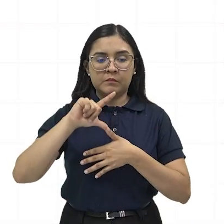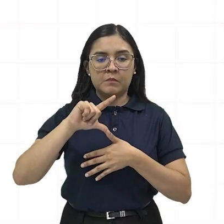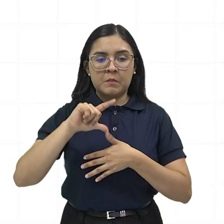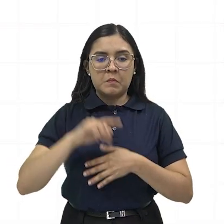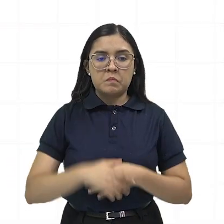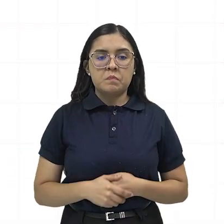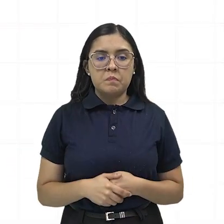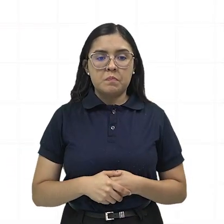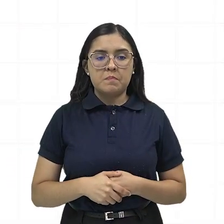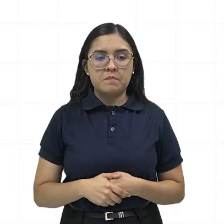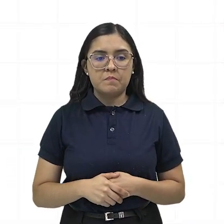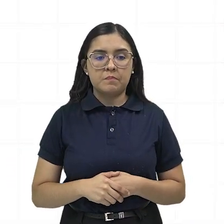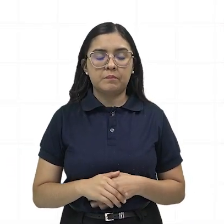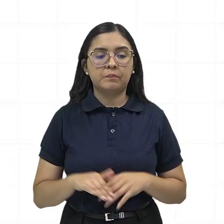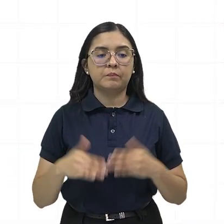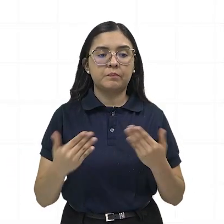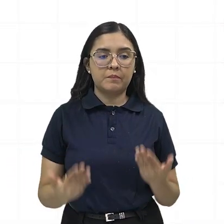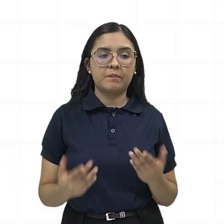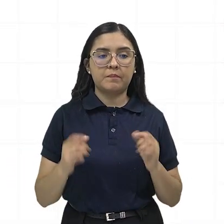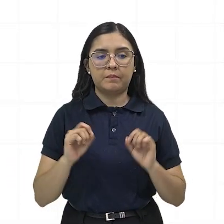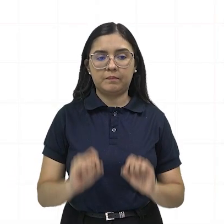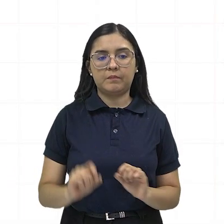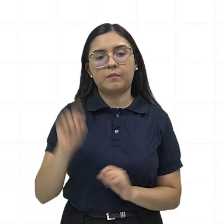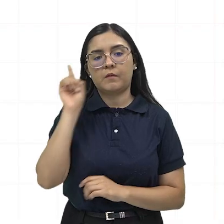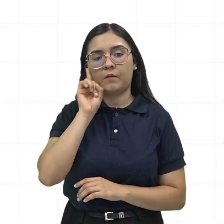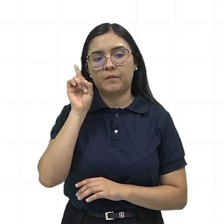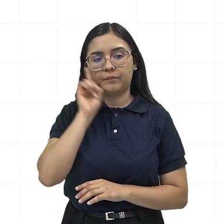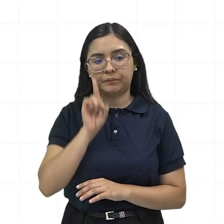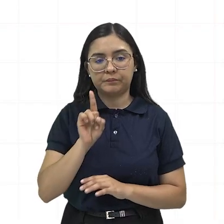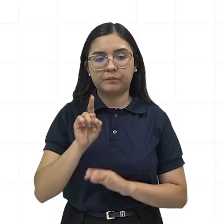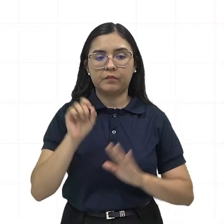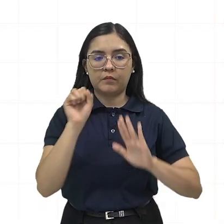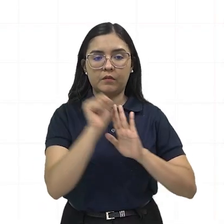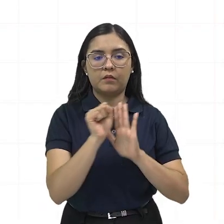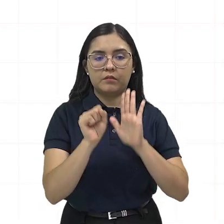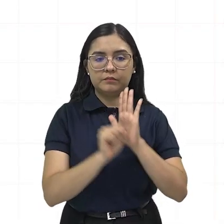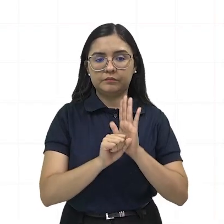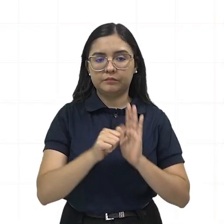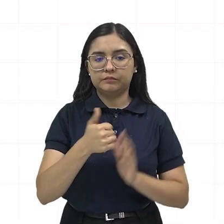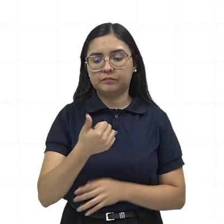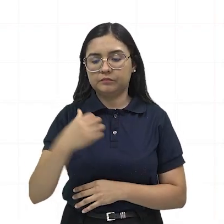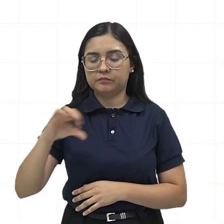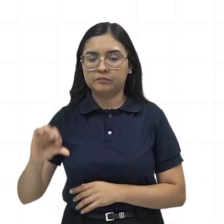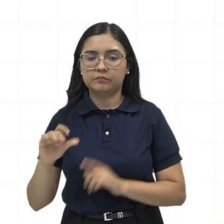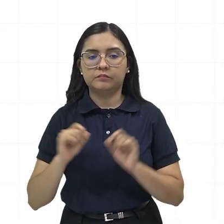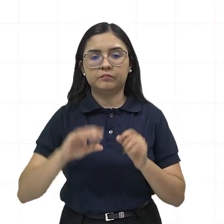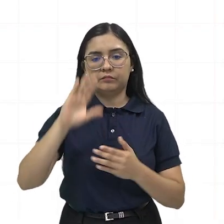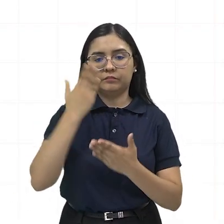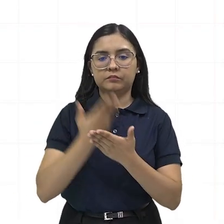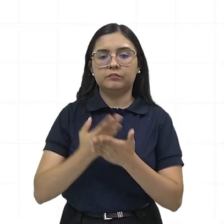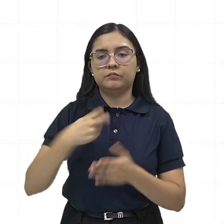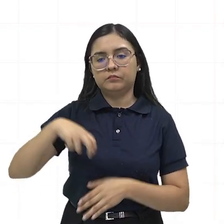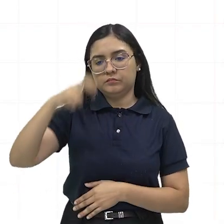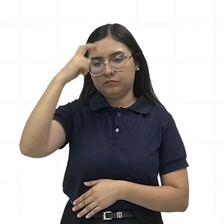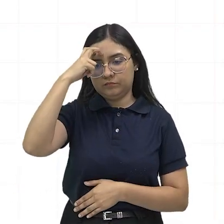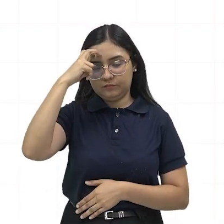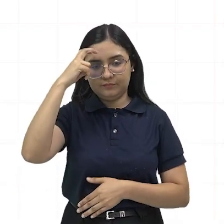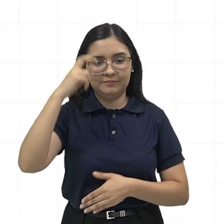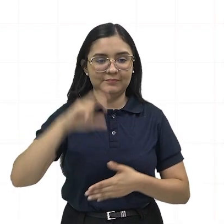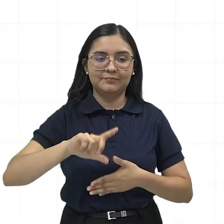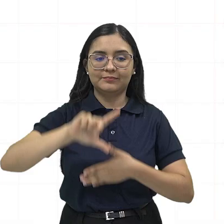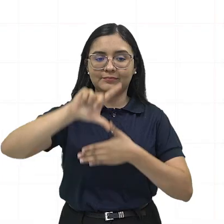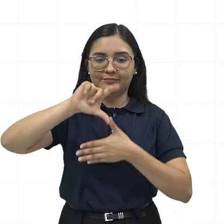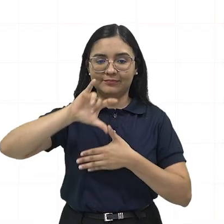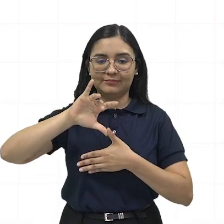gente. Estados Unidos no século XIX. A crença na superioridade da cultura